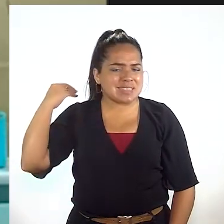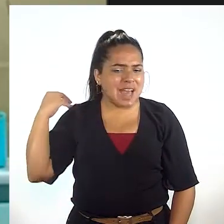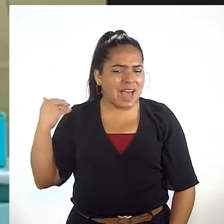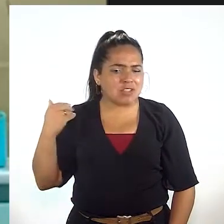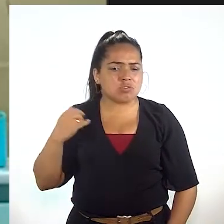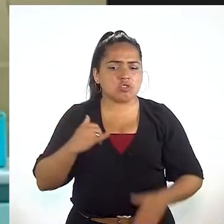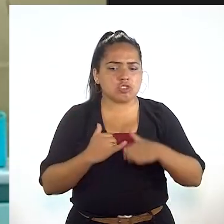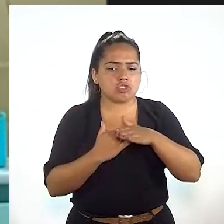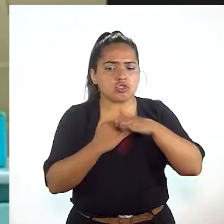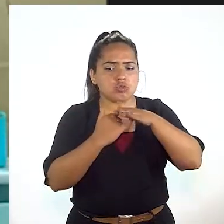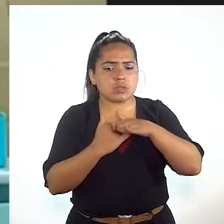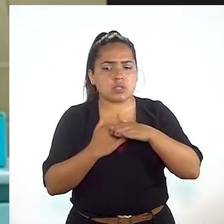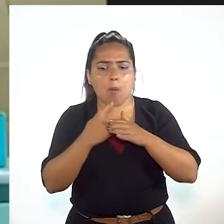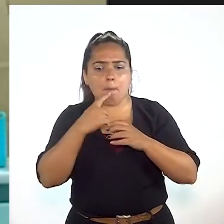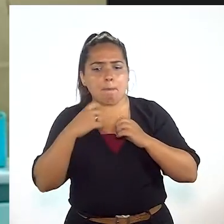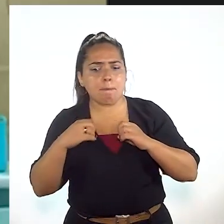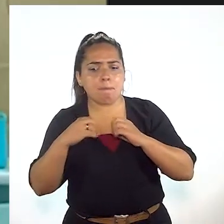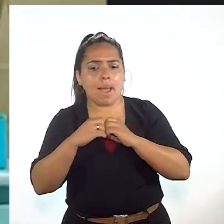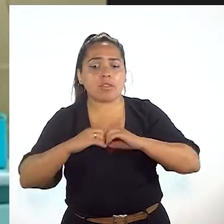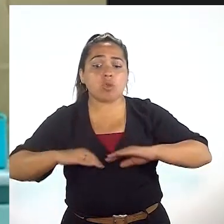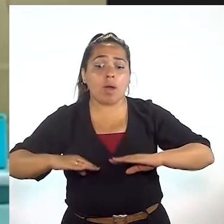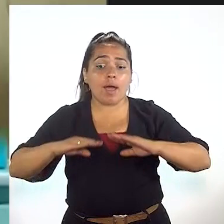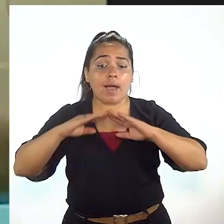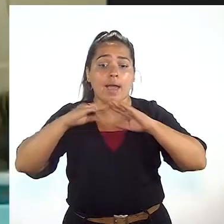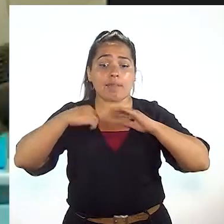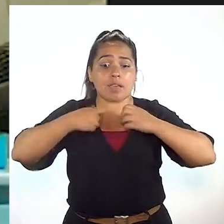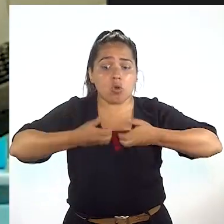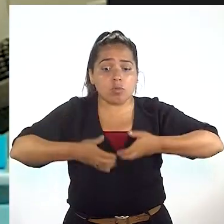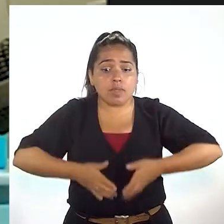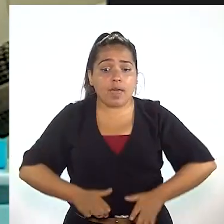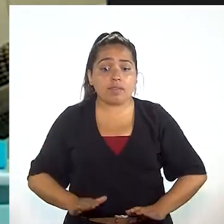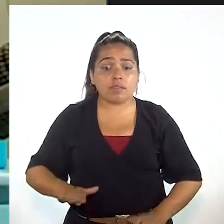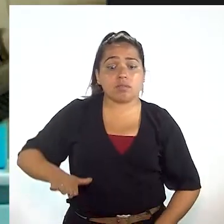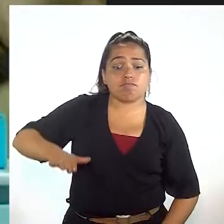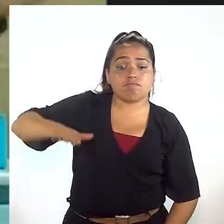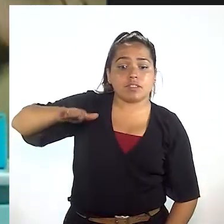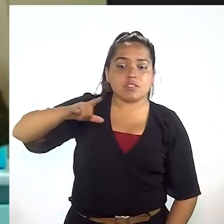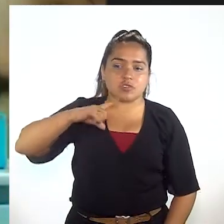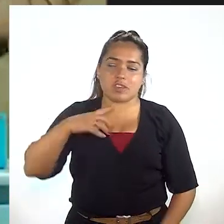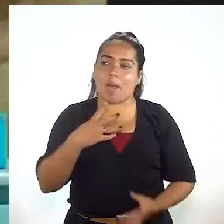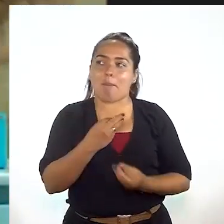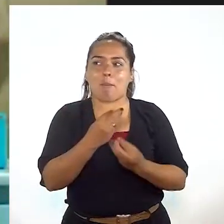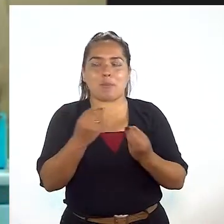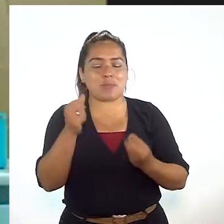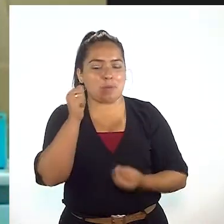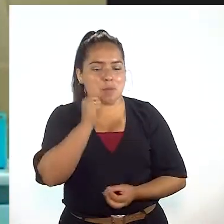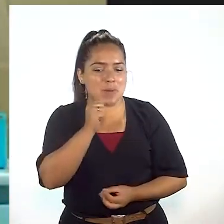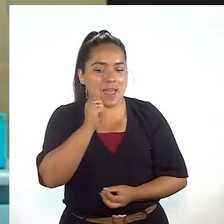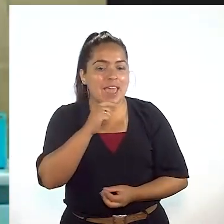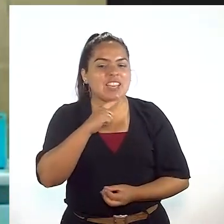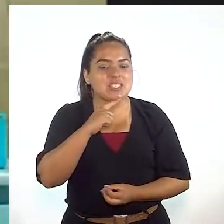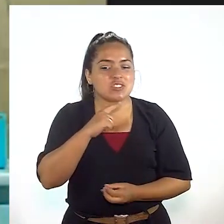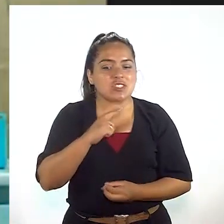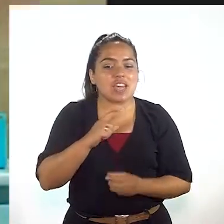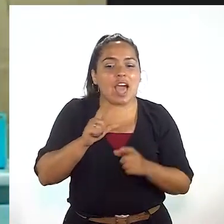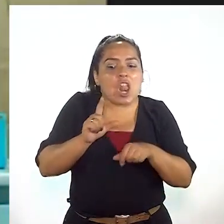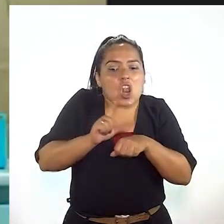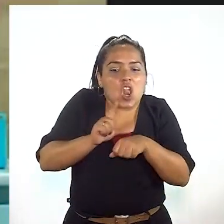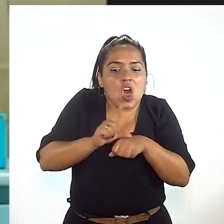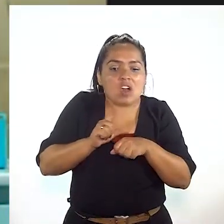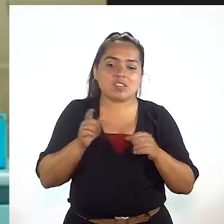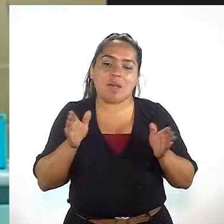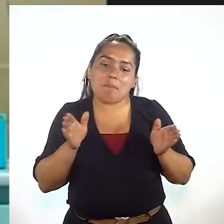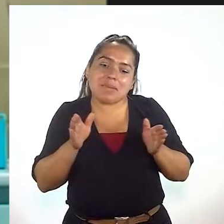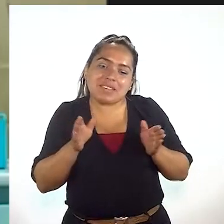eu nasci. Eu trabalhava na instituição que ficava exatamente na localidade que eu nasci. E lá a maioria das mulheres tinha uma birosquinha,